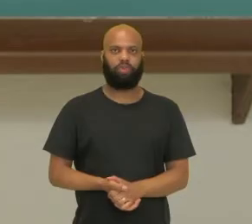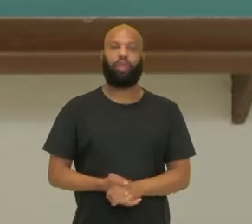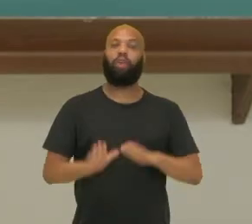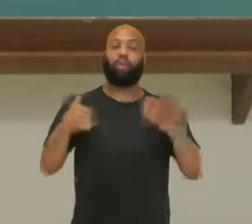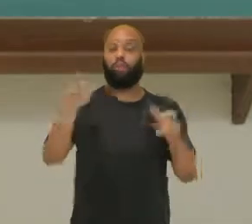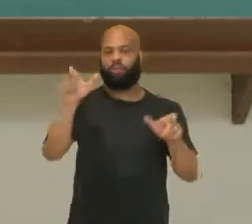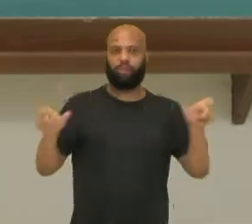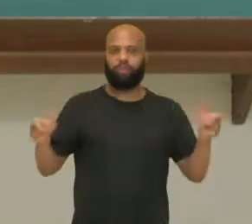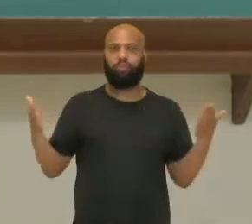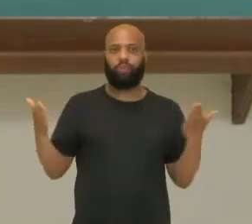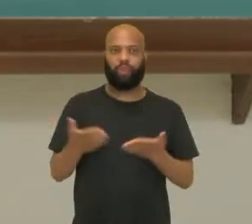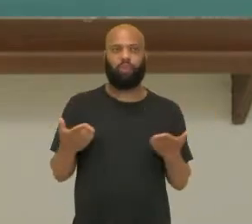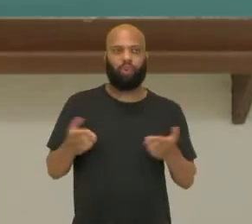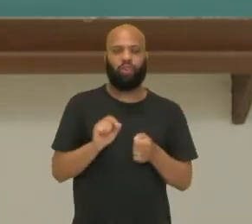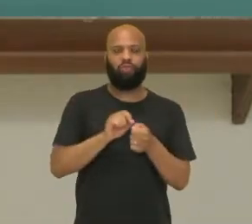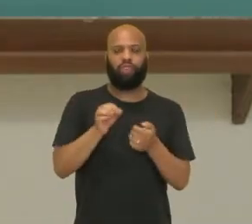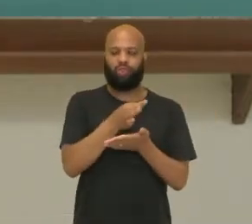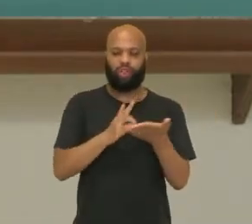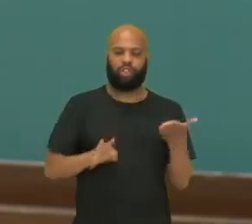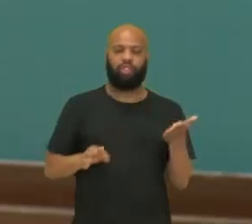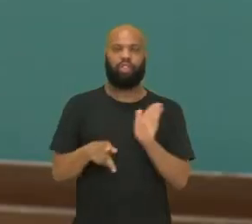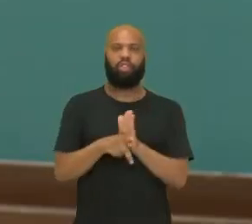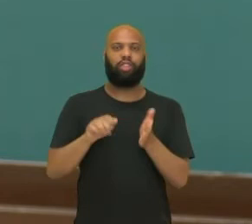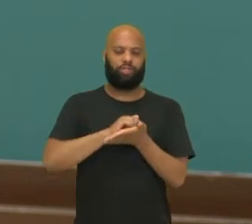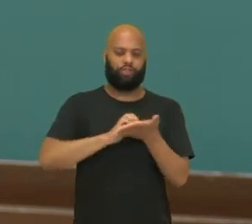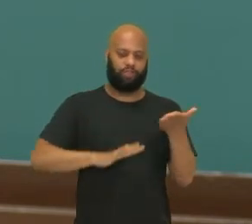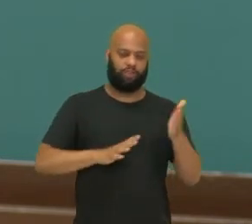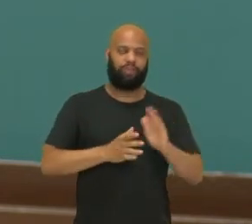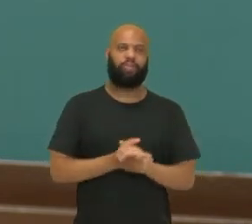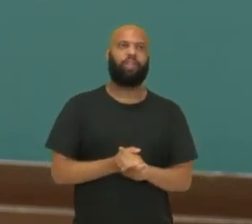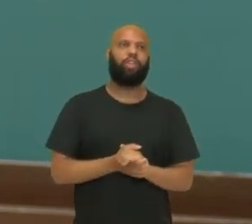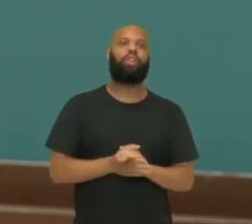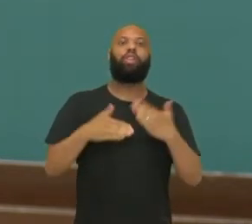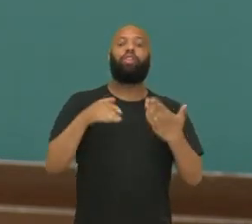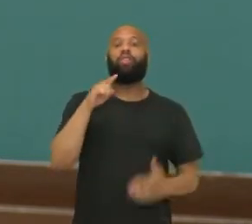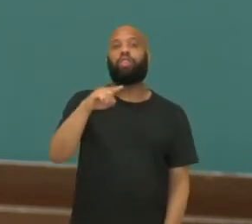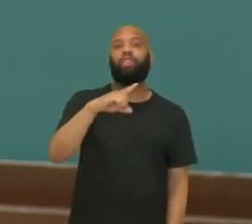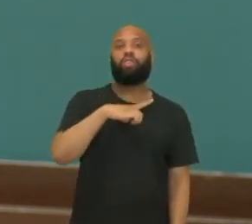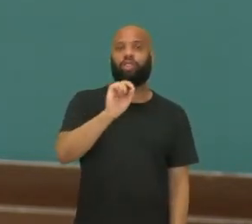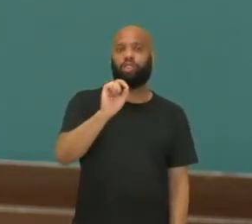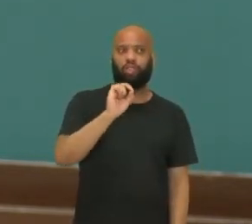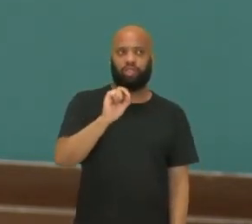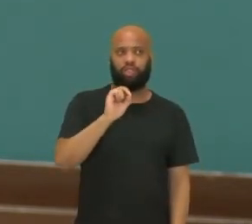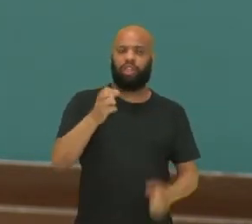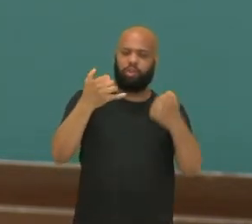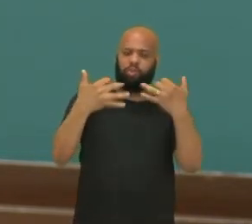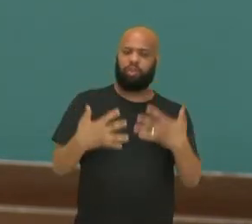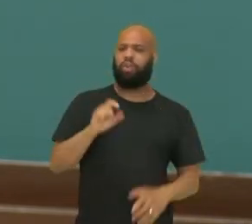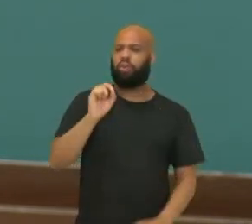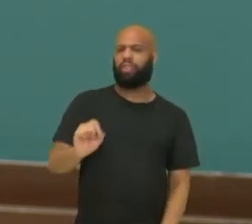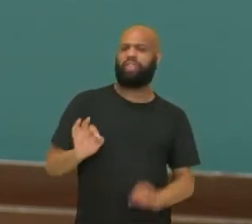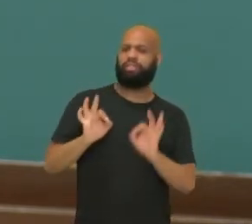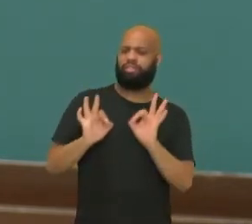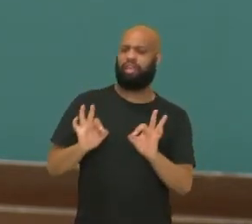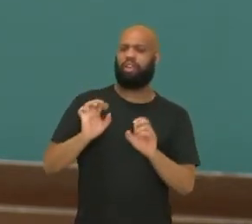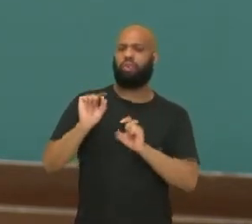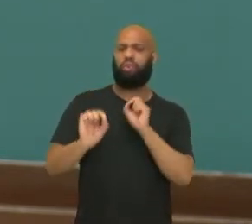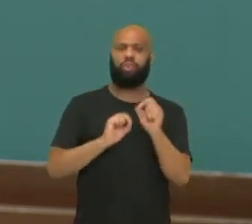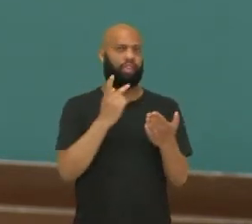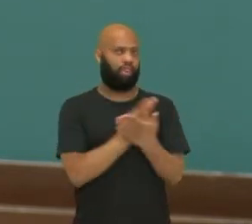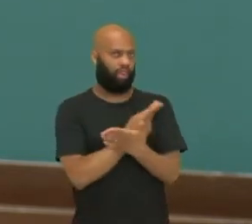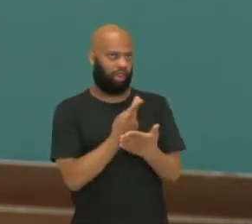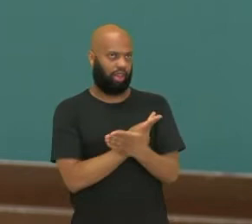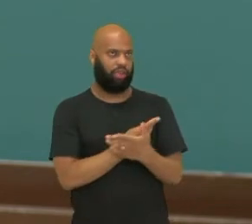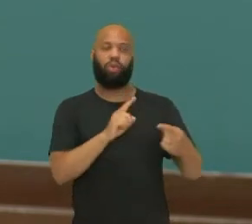Então, pessoal, vamos fazer a correção do exercício? Era para você dizer quais são corretas, quais são falsas. A1.